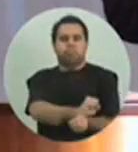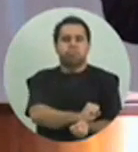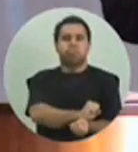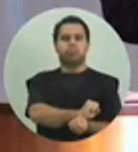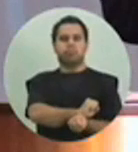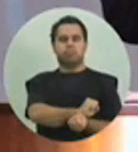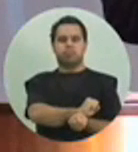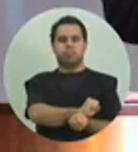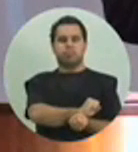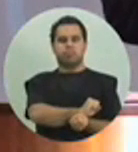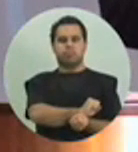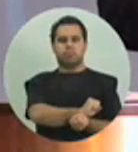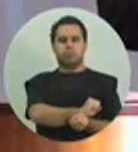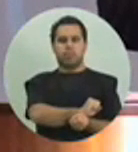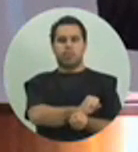escravidão